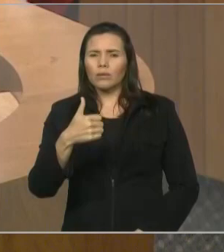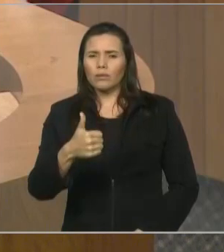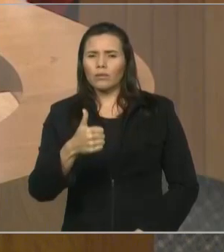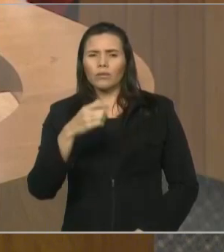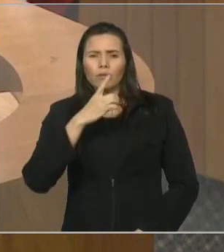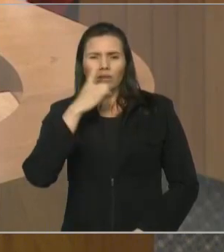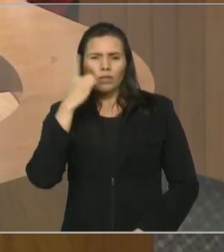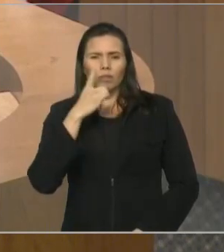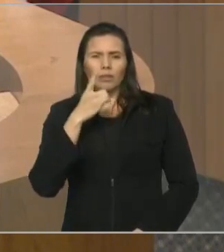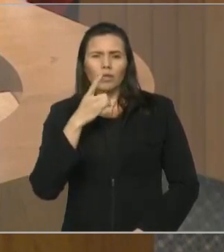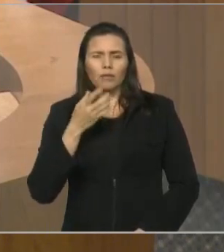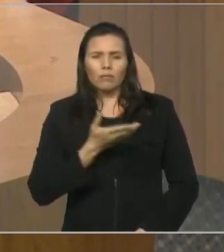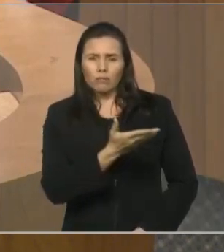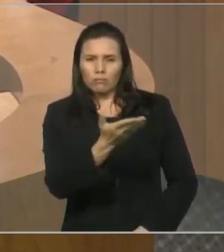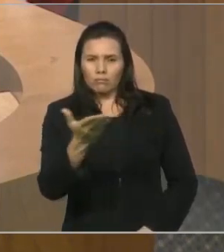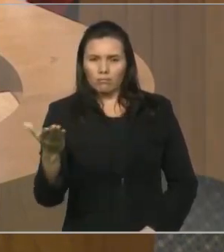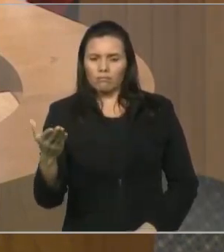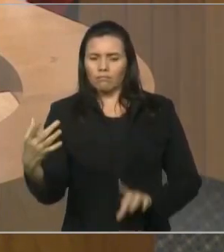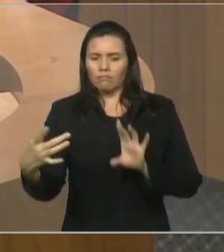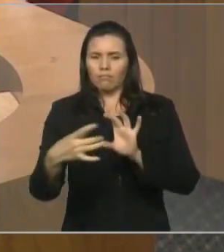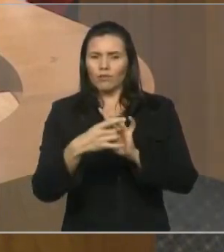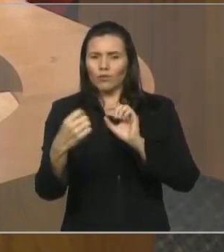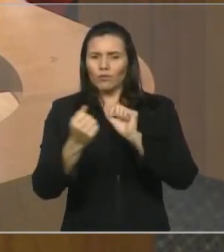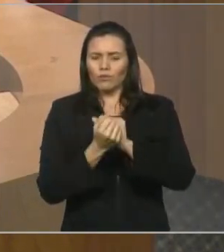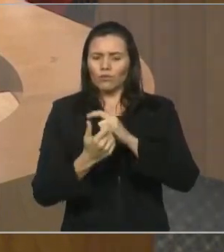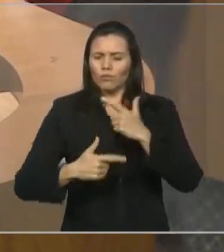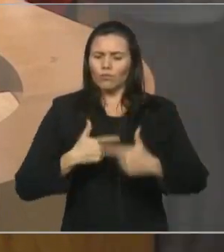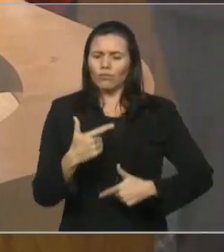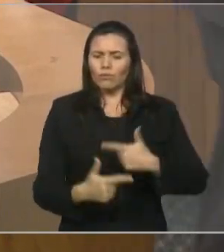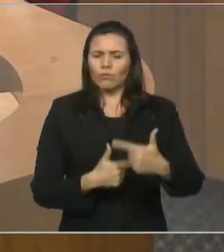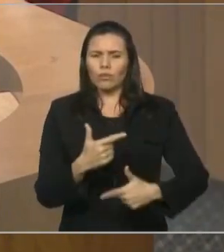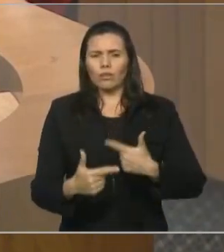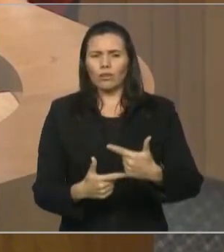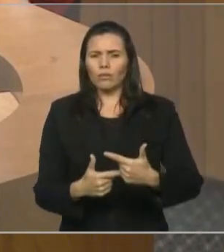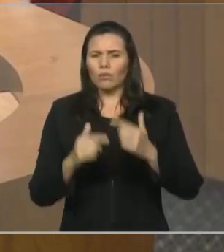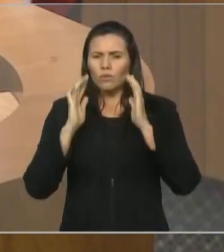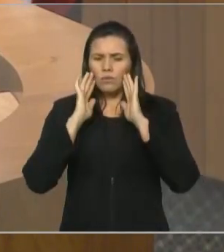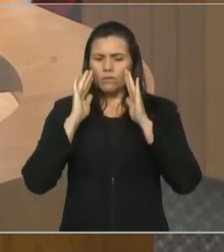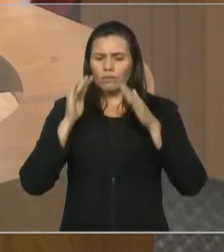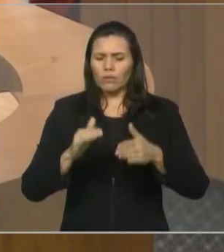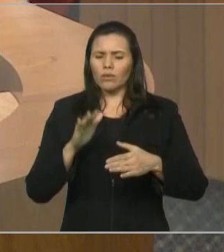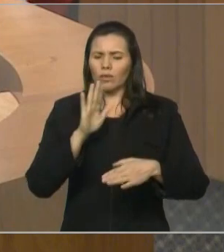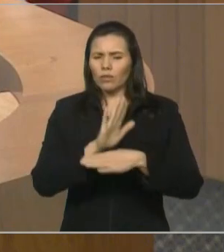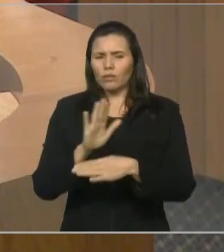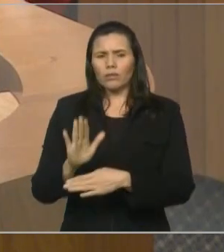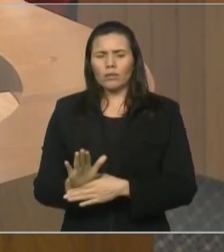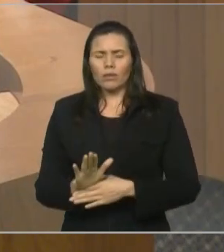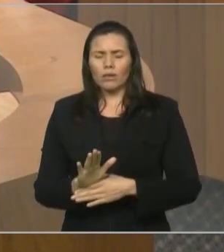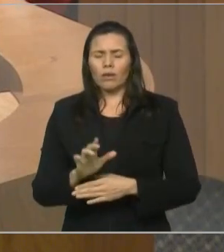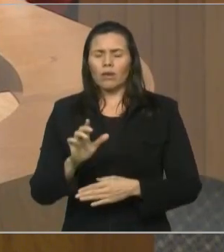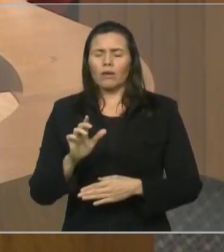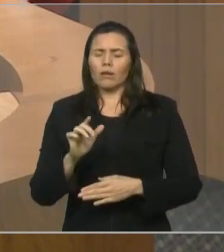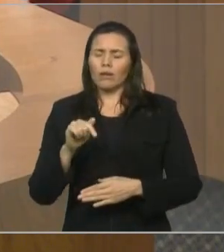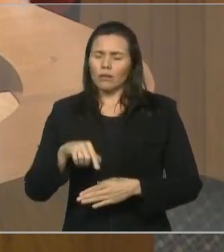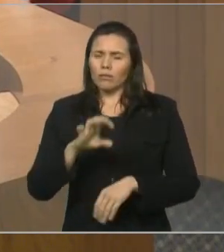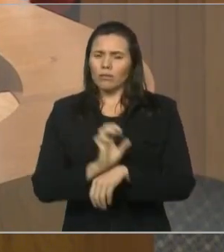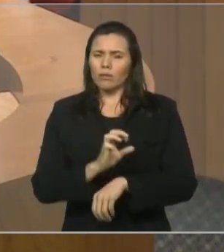que lutaremos incansavelmente pelo Maranhão melhor. Muito obrigado.